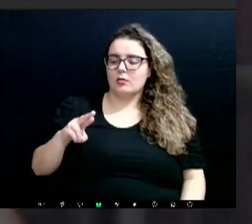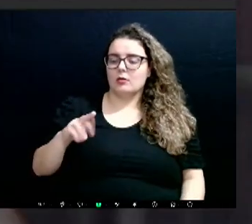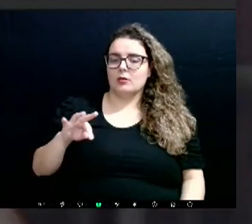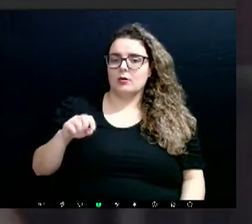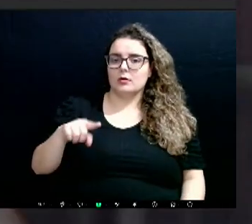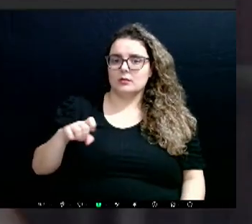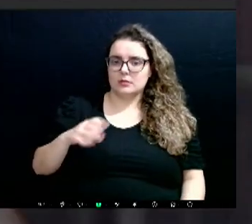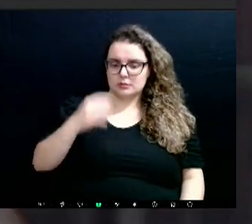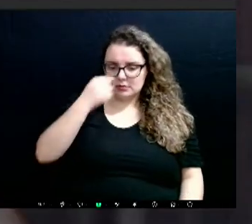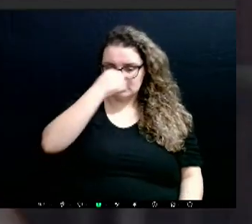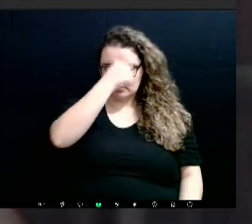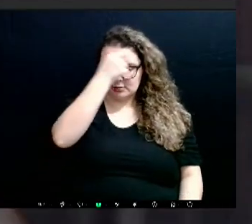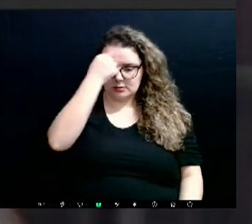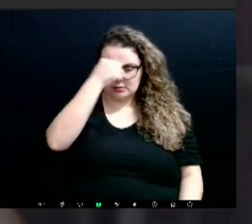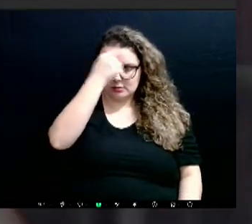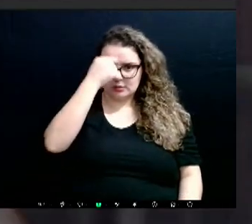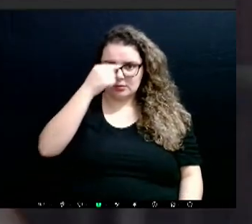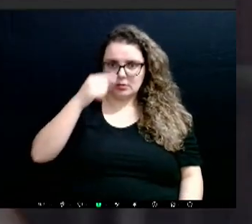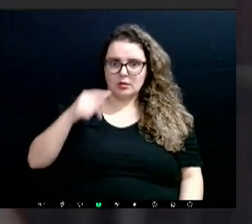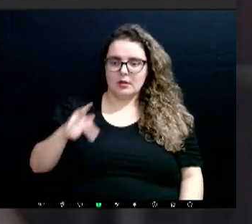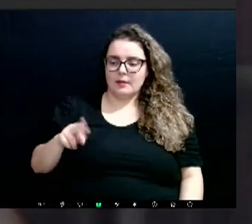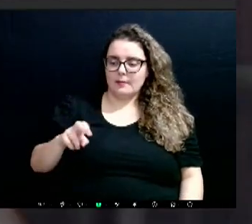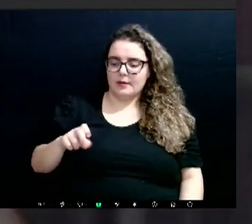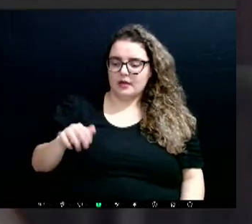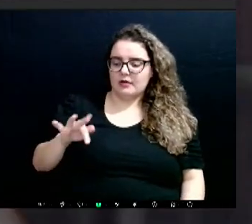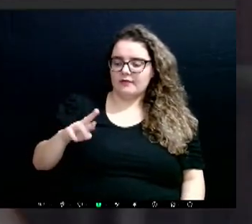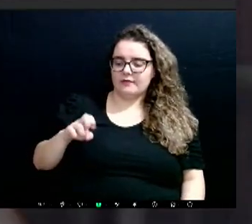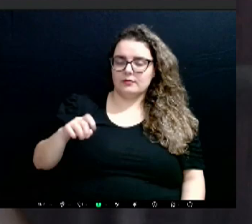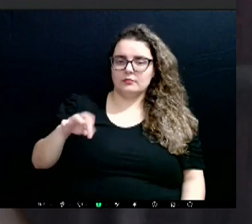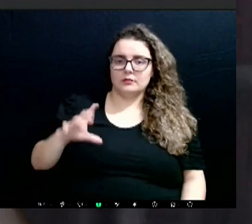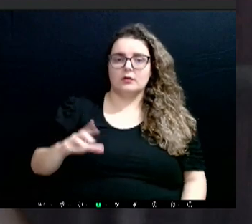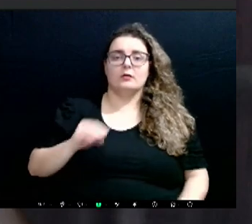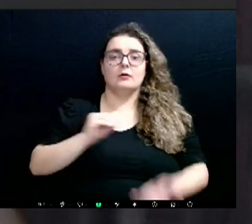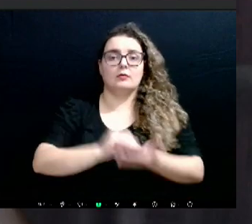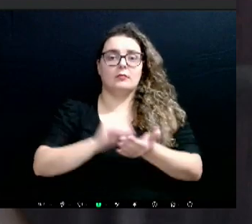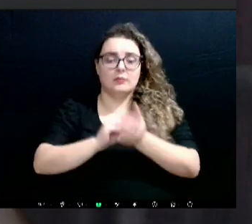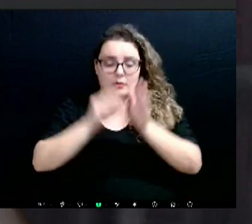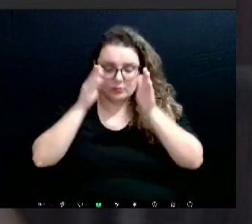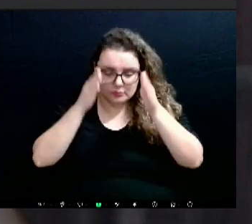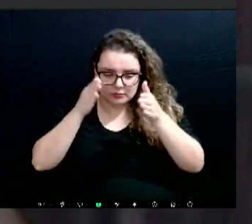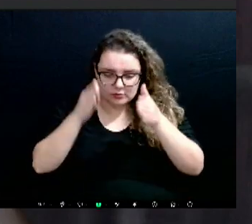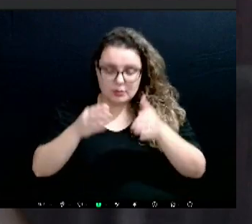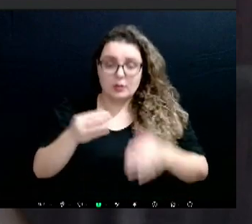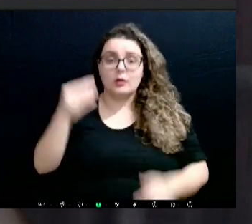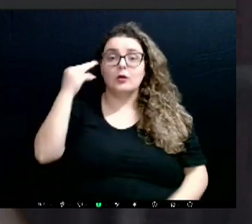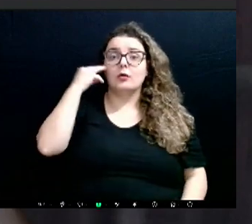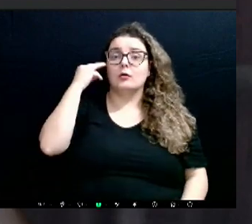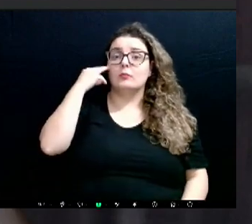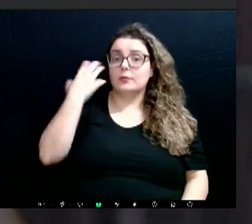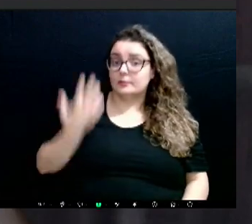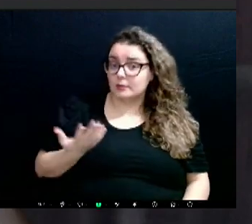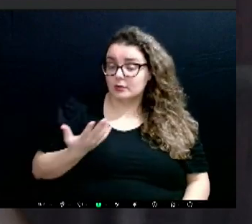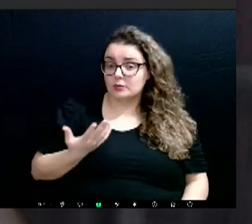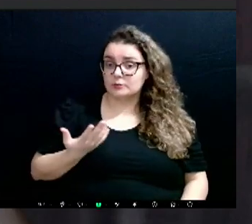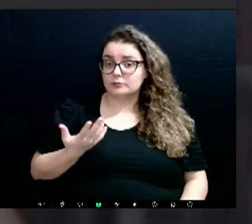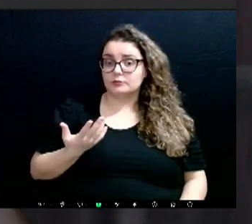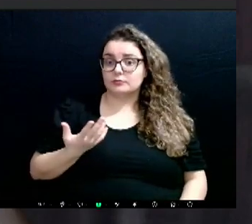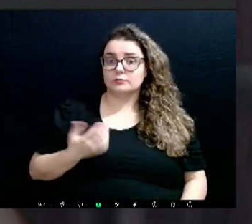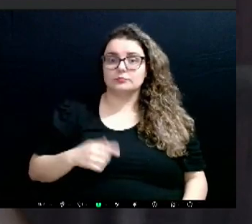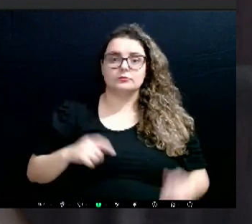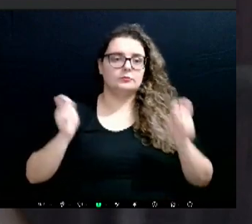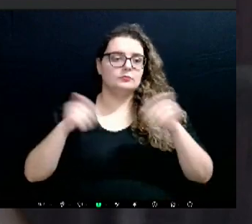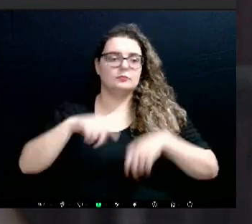parte de fora, onde você vai ter uma falta de concentração, memória, capacidade de decisão,